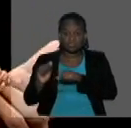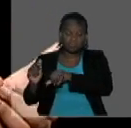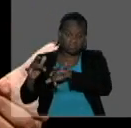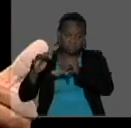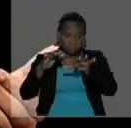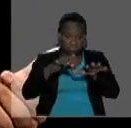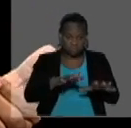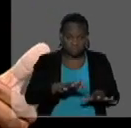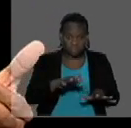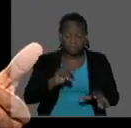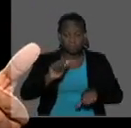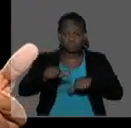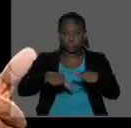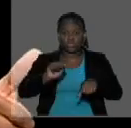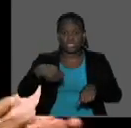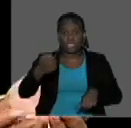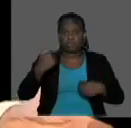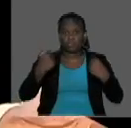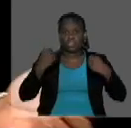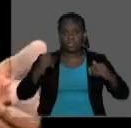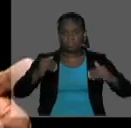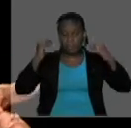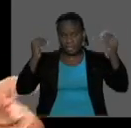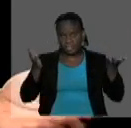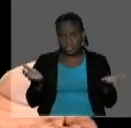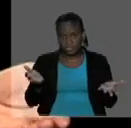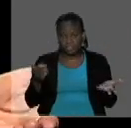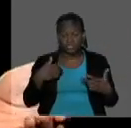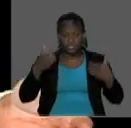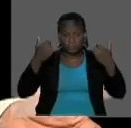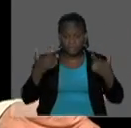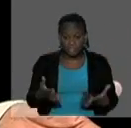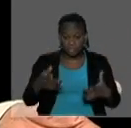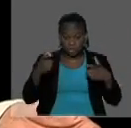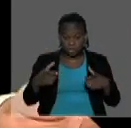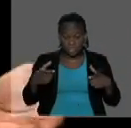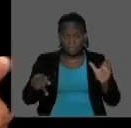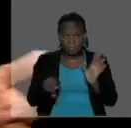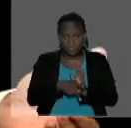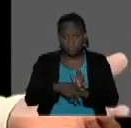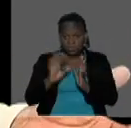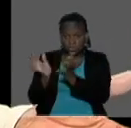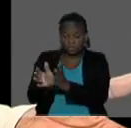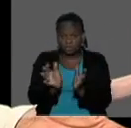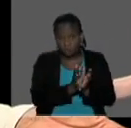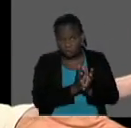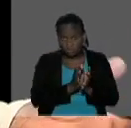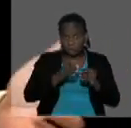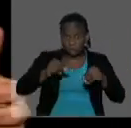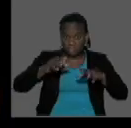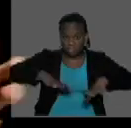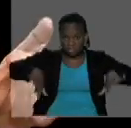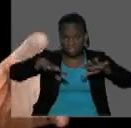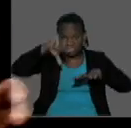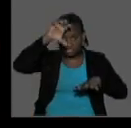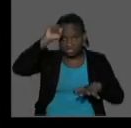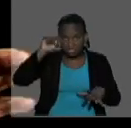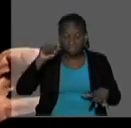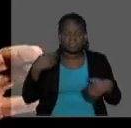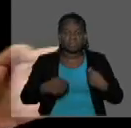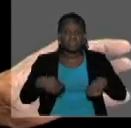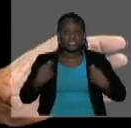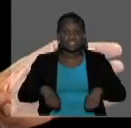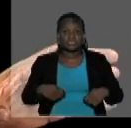diáspora viraram forma de poder. E eu fico dizendo que ser desse lugar das comunidades de terreiros, para mim